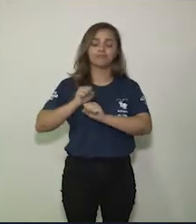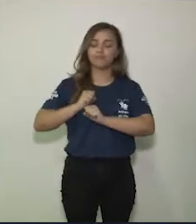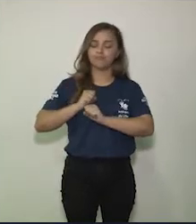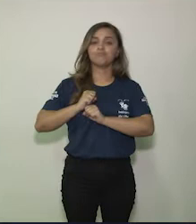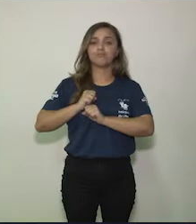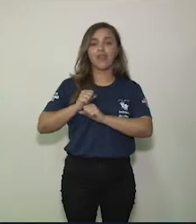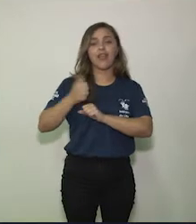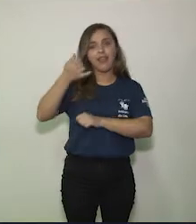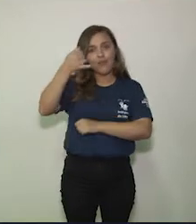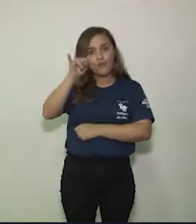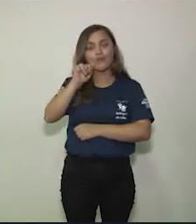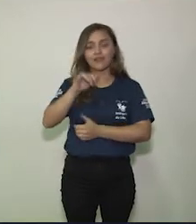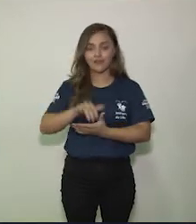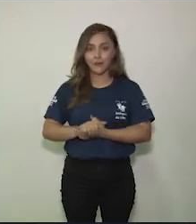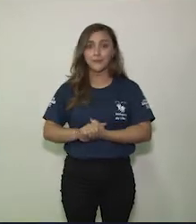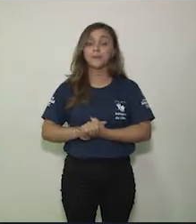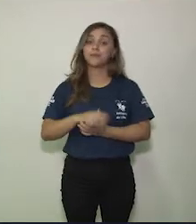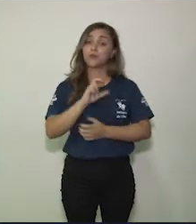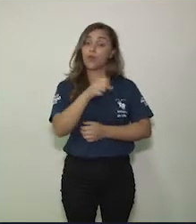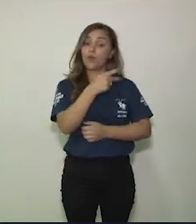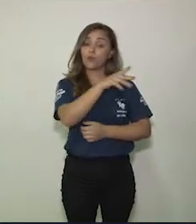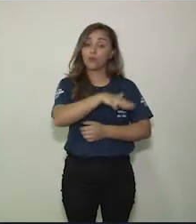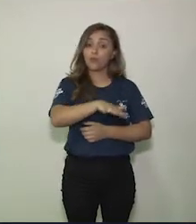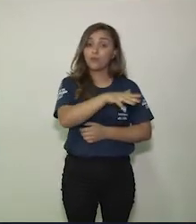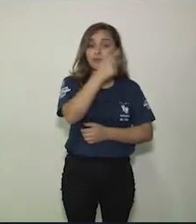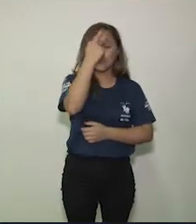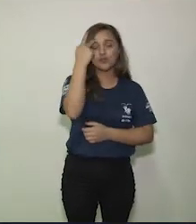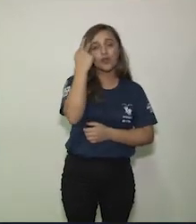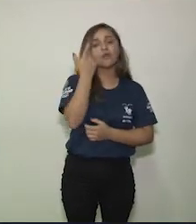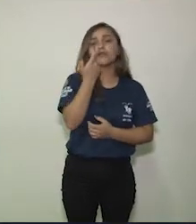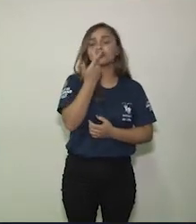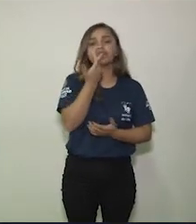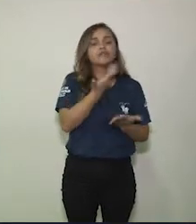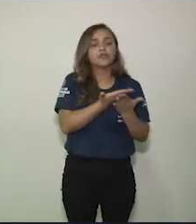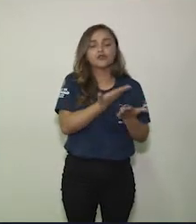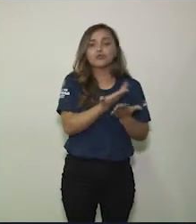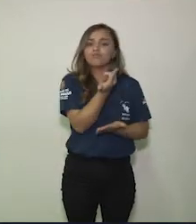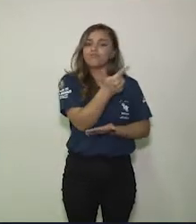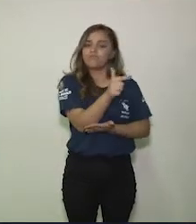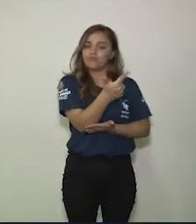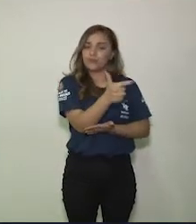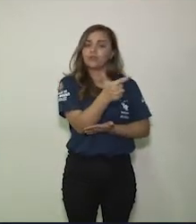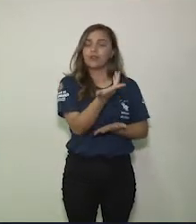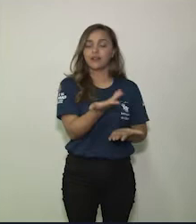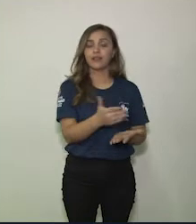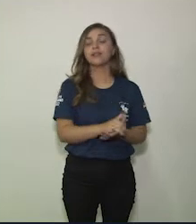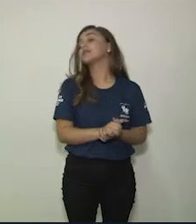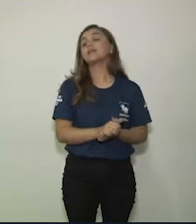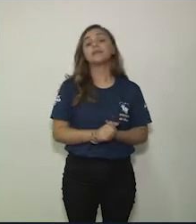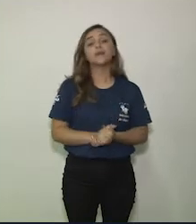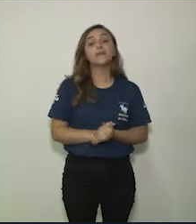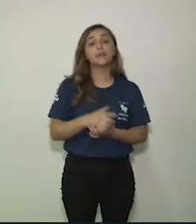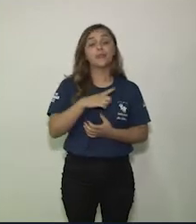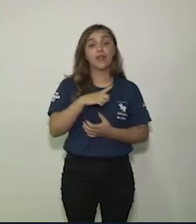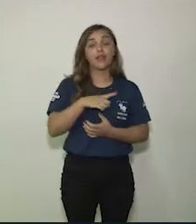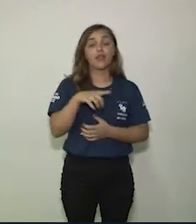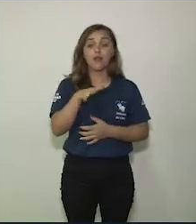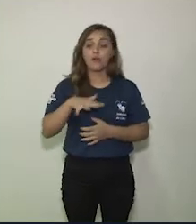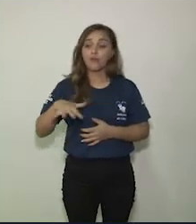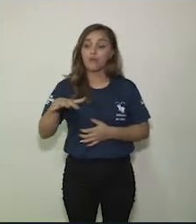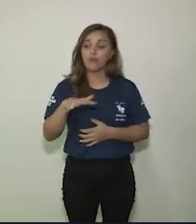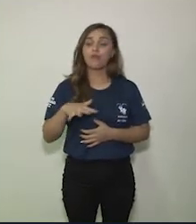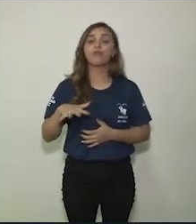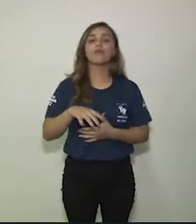na fase 1 e 2, em relação a ter ensino superior, foi 2 vezes maior o risco. Quem não tinha ensino superior, quem